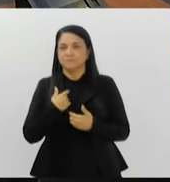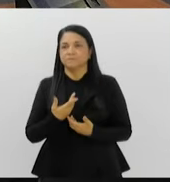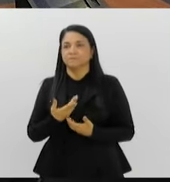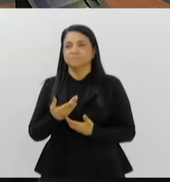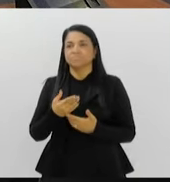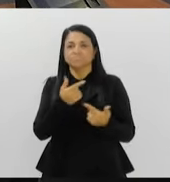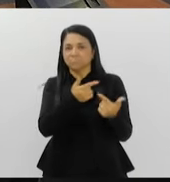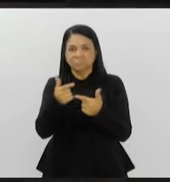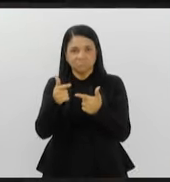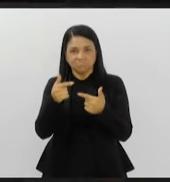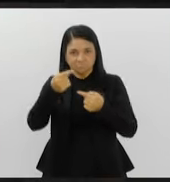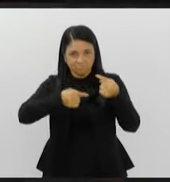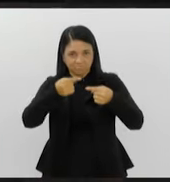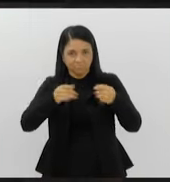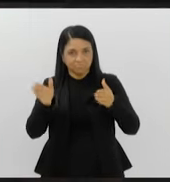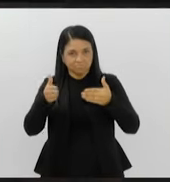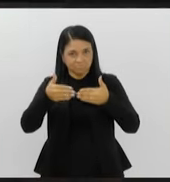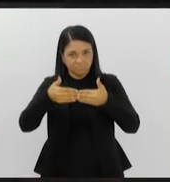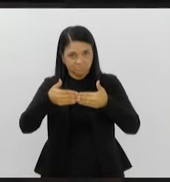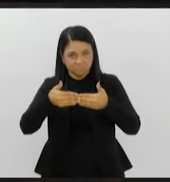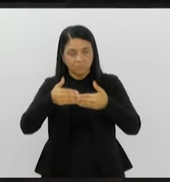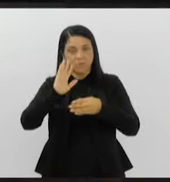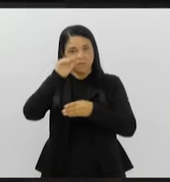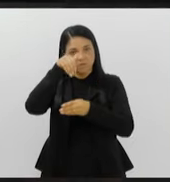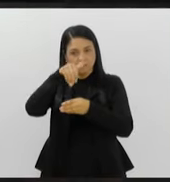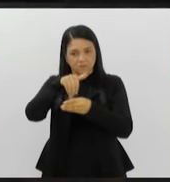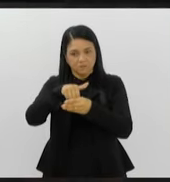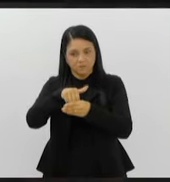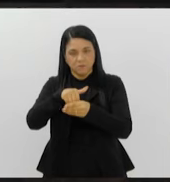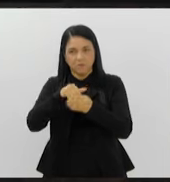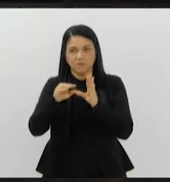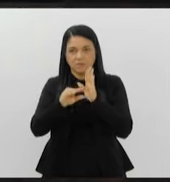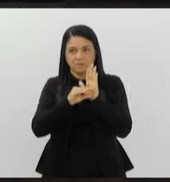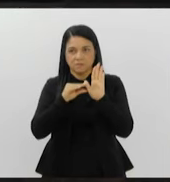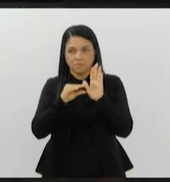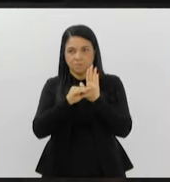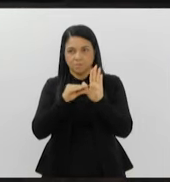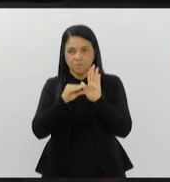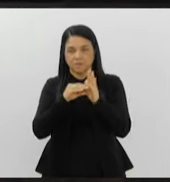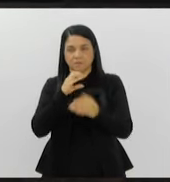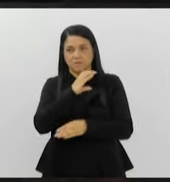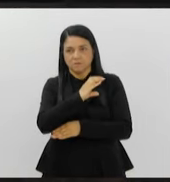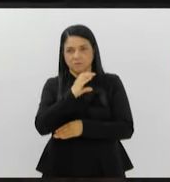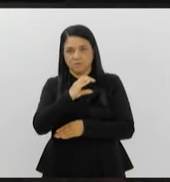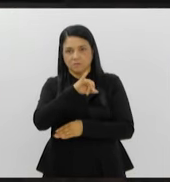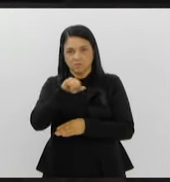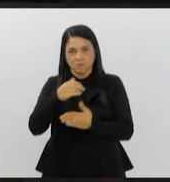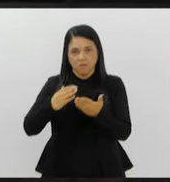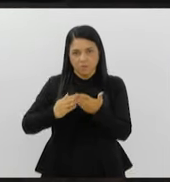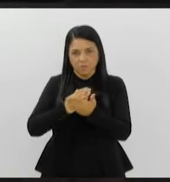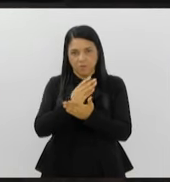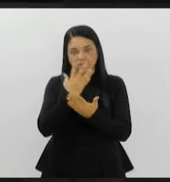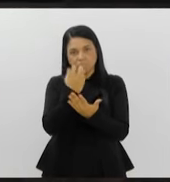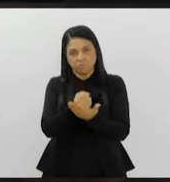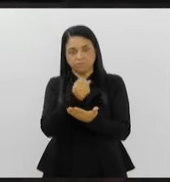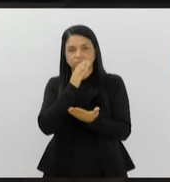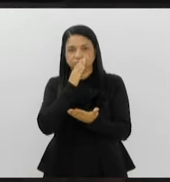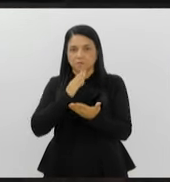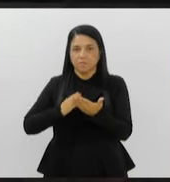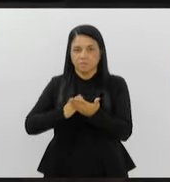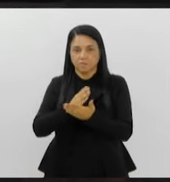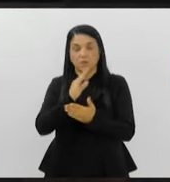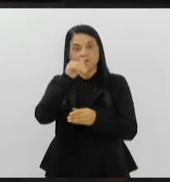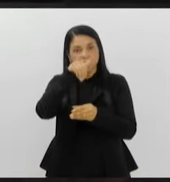Não havendo mais quem queira discutir, encerrada a discussão e votação. As emendas da CCJ, senhores que aprovam, permaneçam como estão, aprovado.